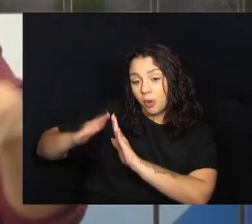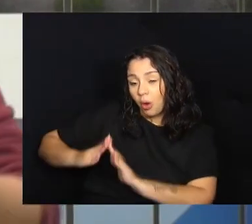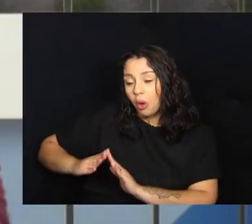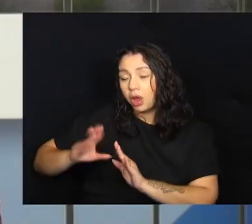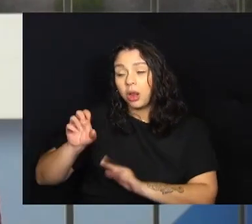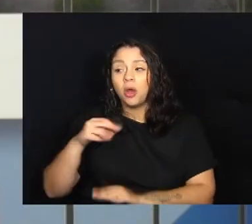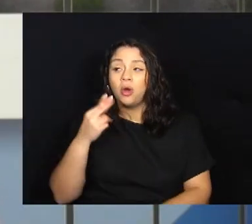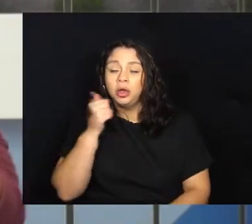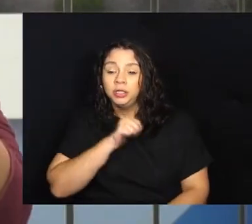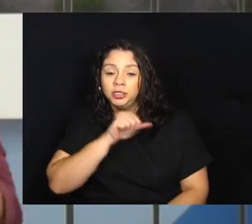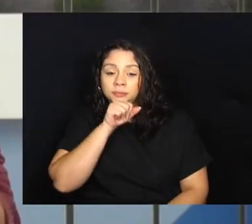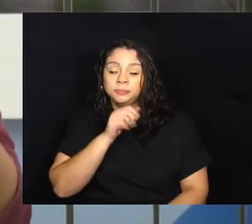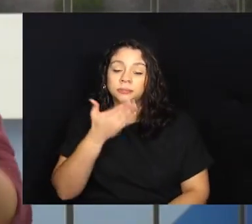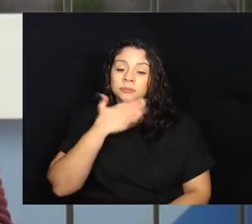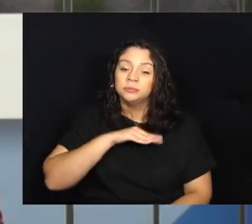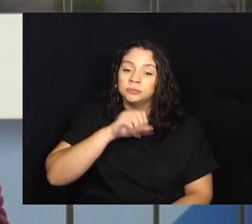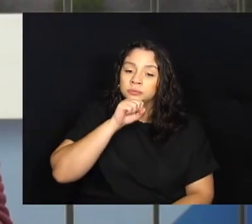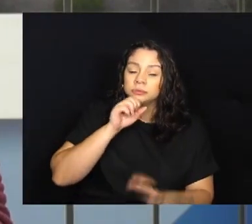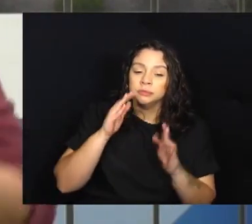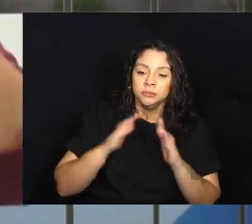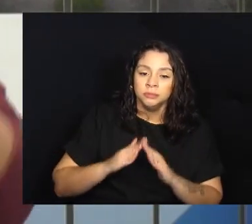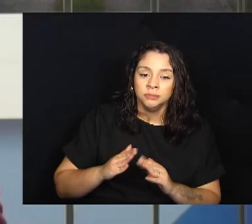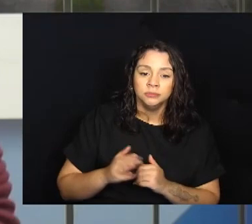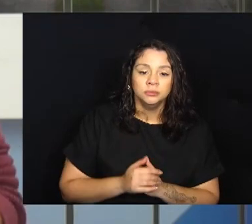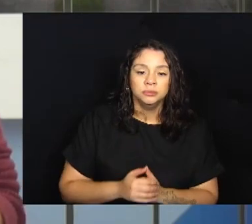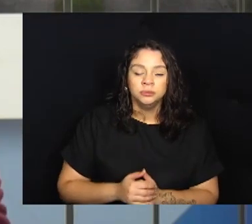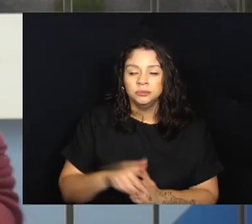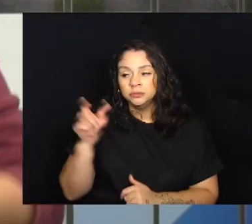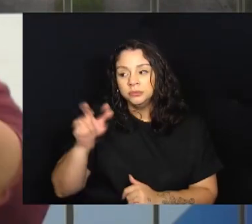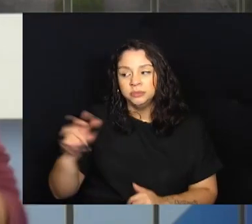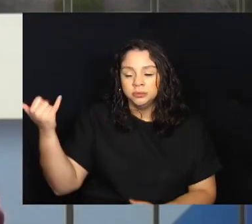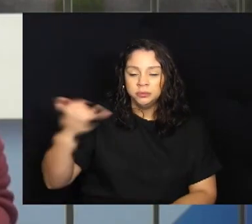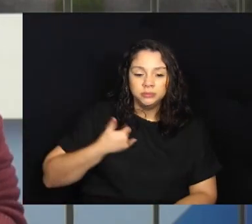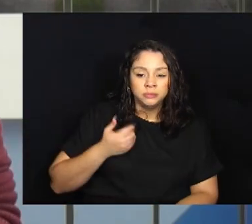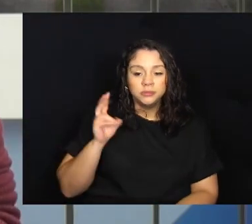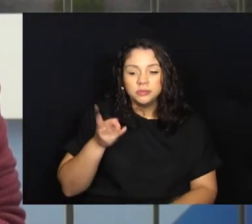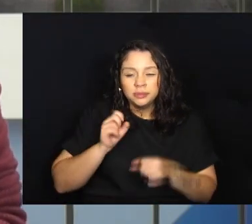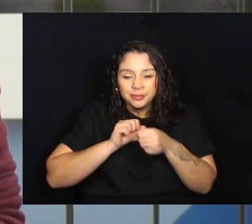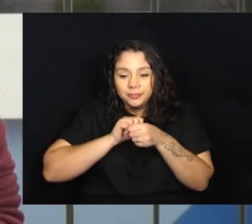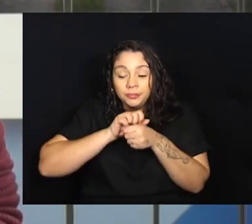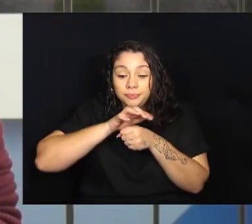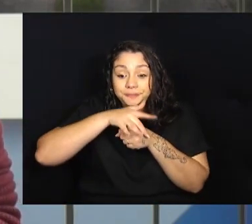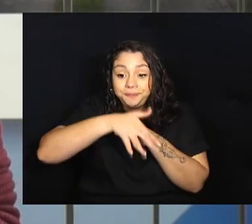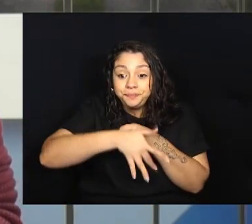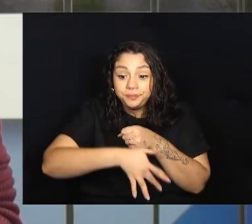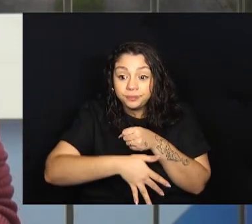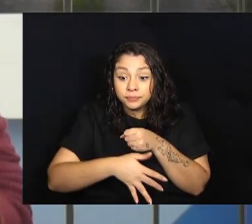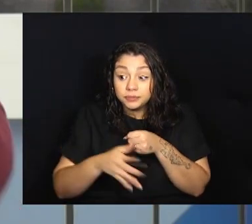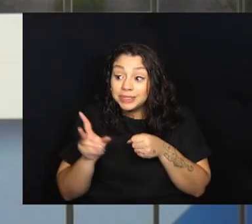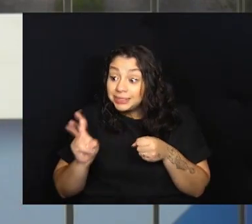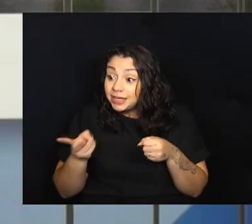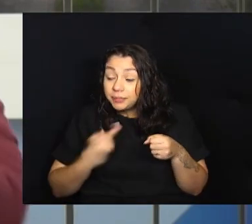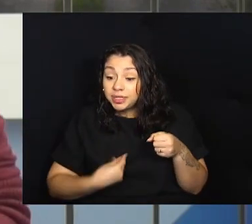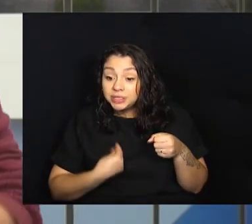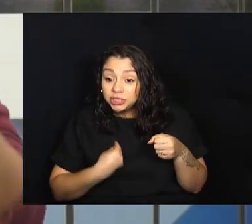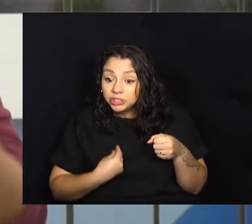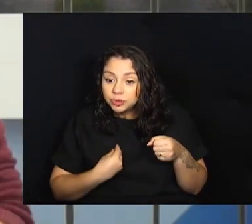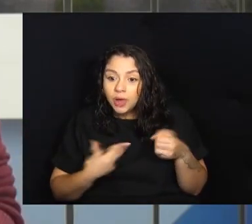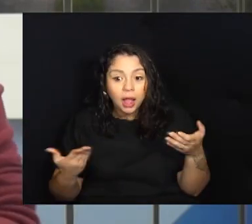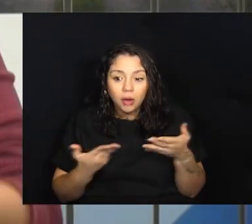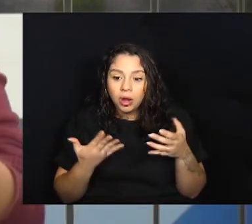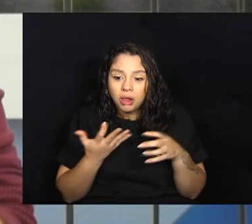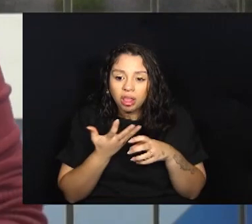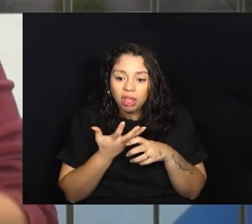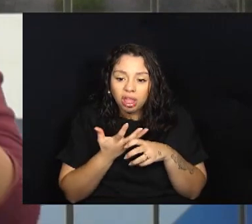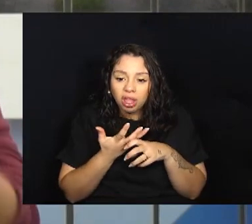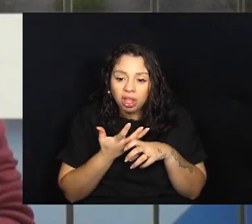avô moraram, e falam assim, olha, tem nascentes que sempre estiveram aqui que estão secando. Então, assim, é um alerta para dizer